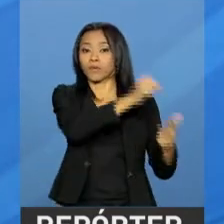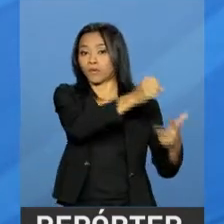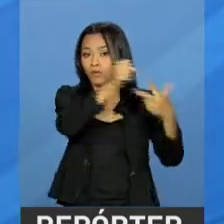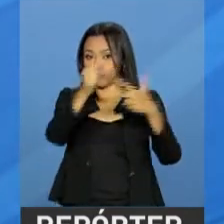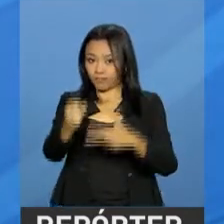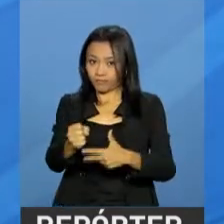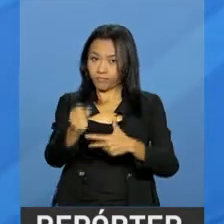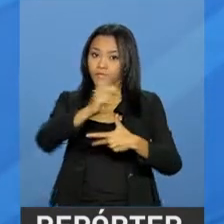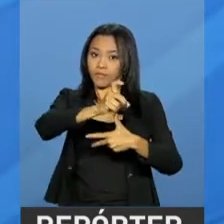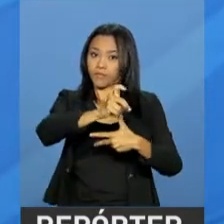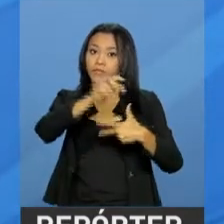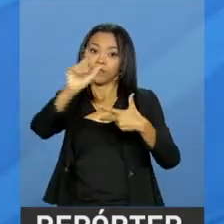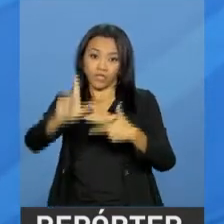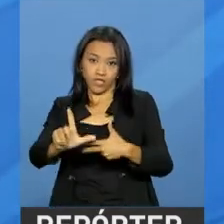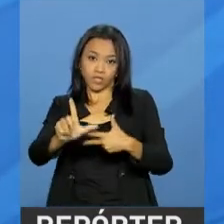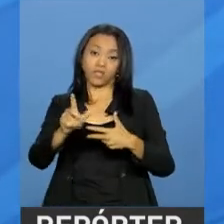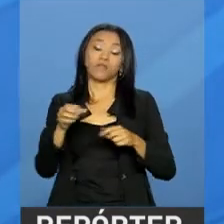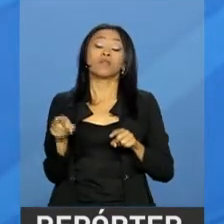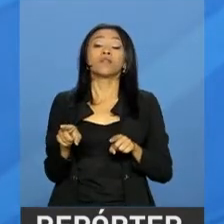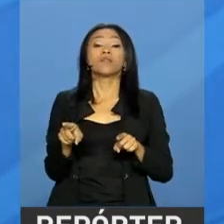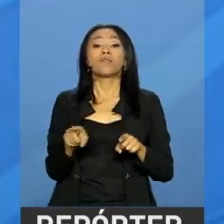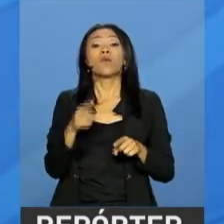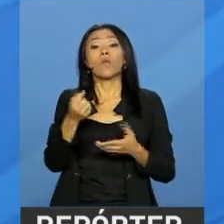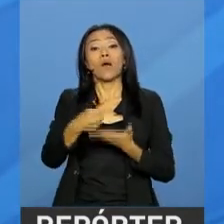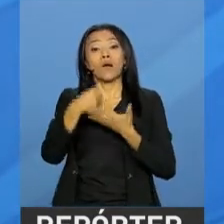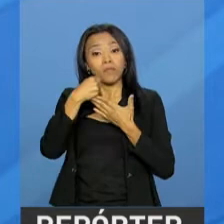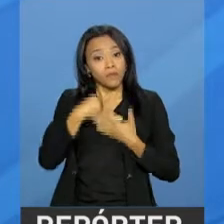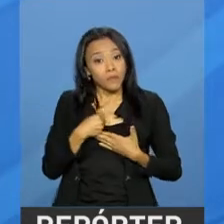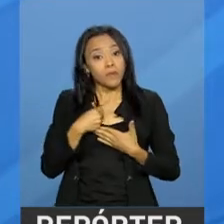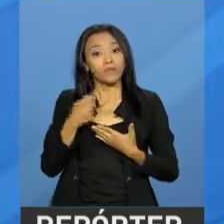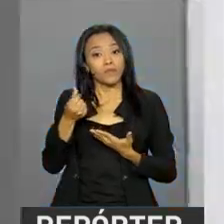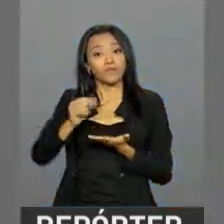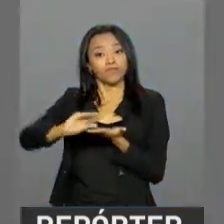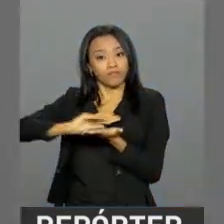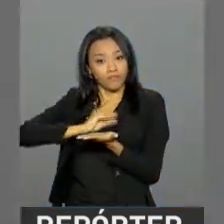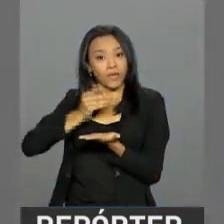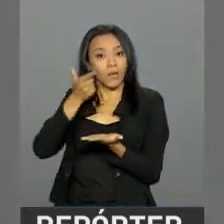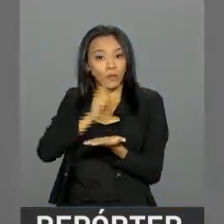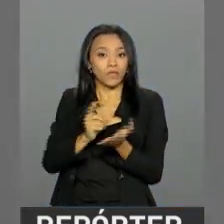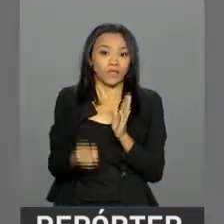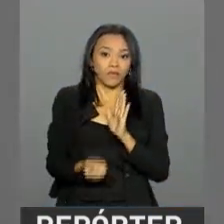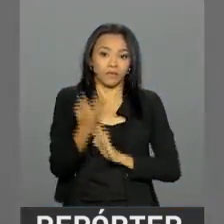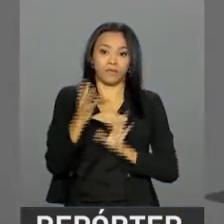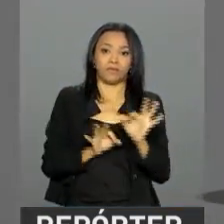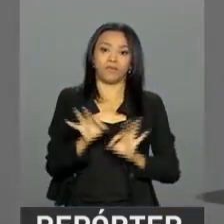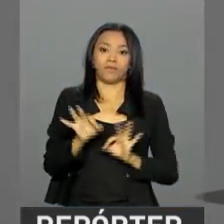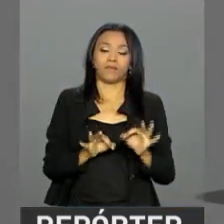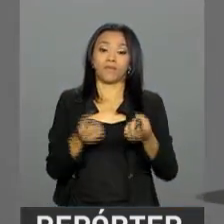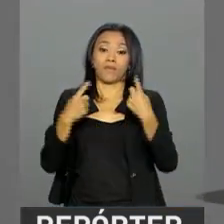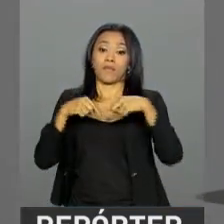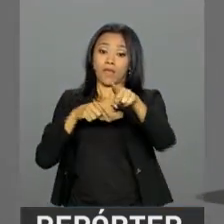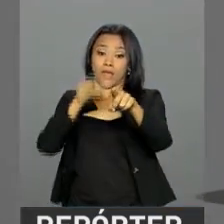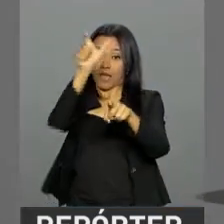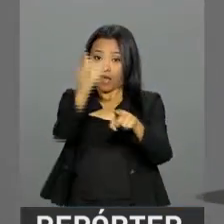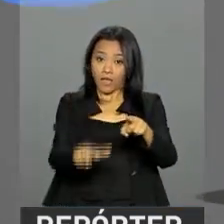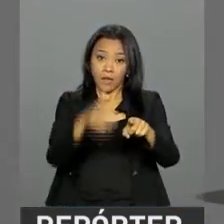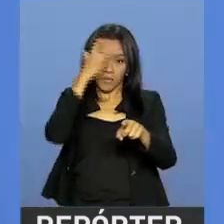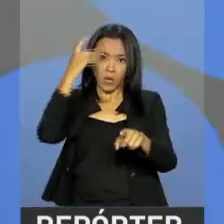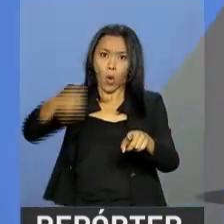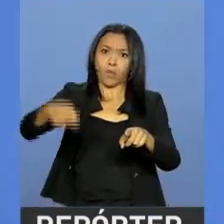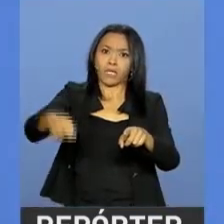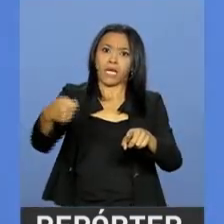com o apoio orçamentário necessário para essa implementação o brasileiro não vai ser obrigado a aderir ao